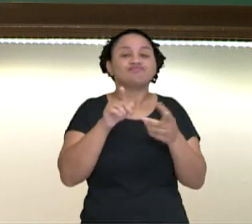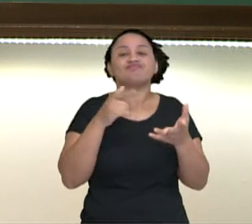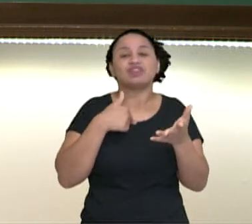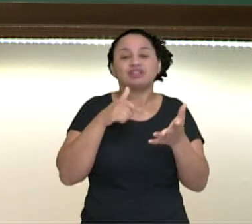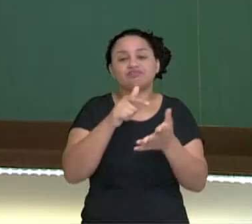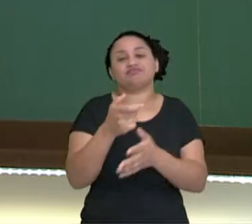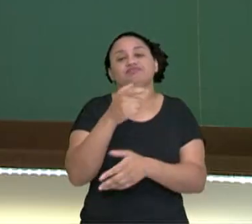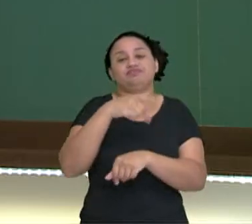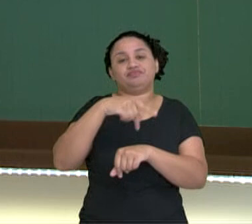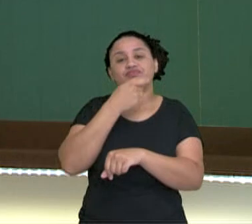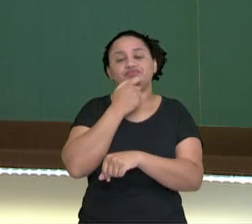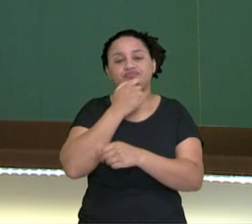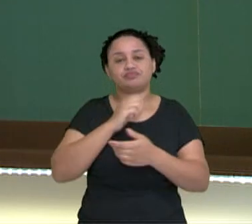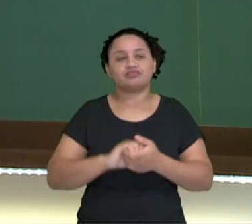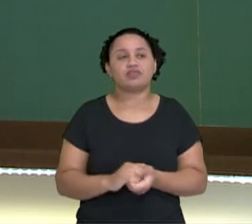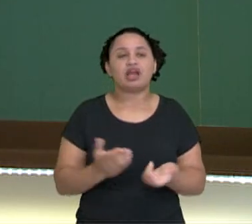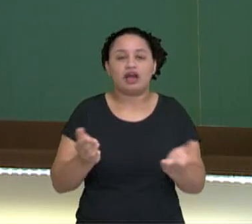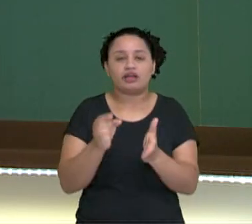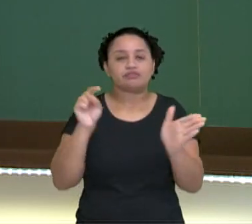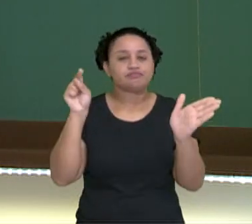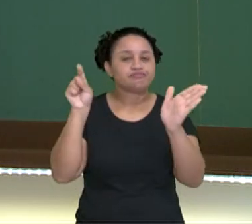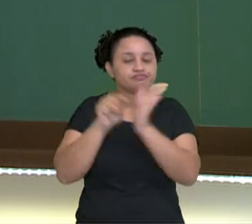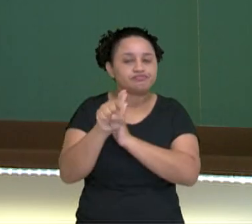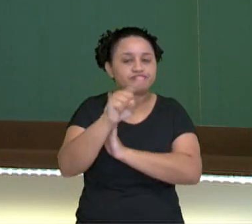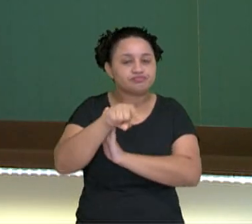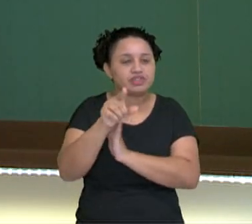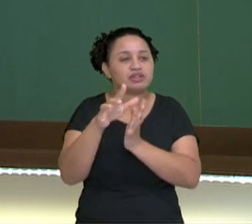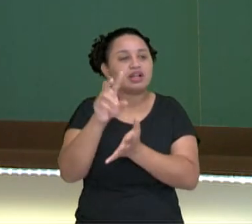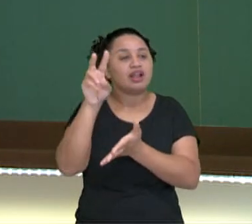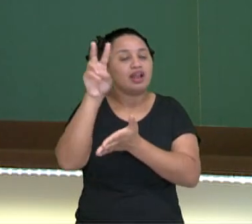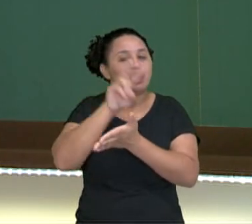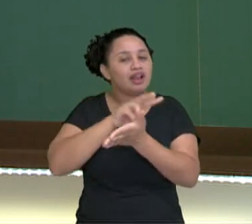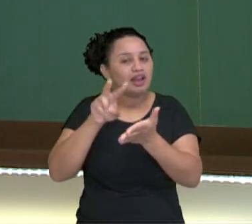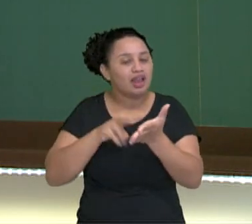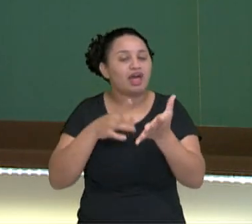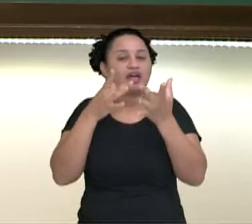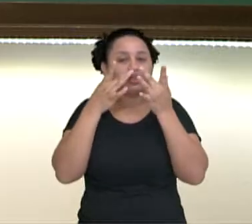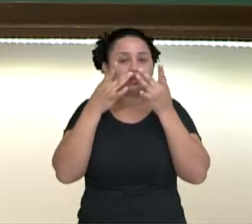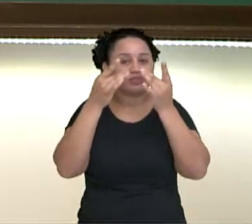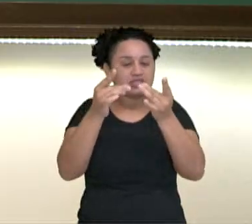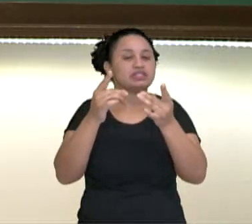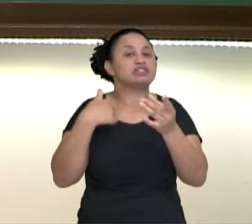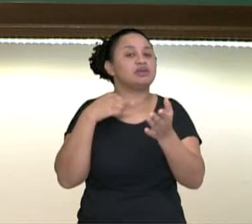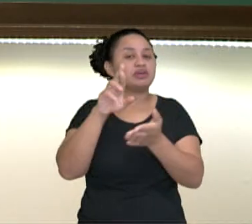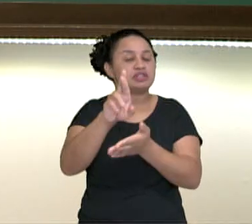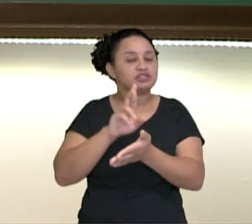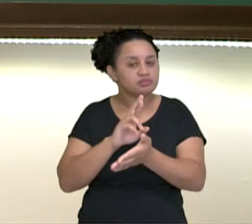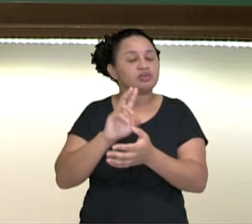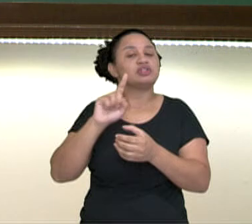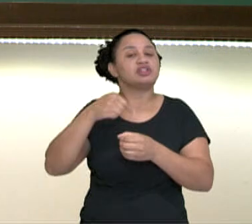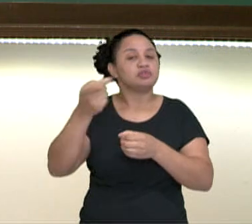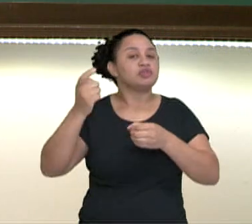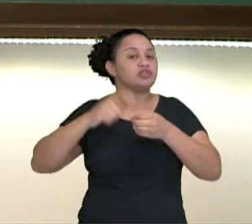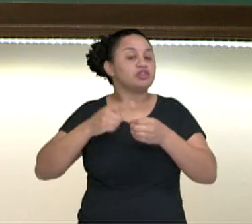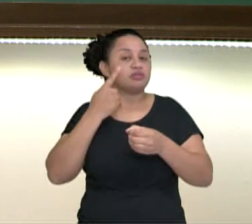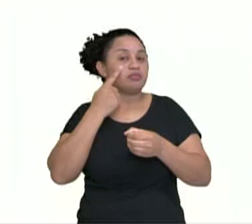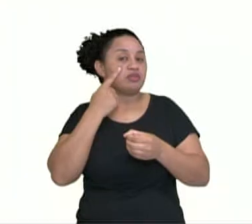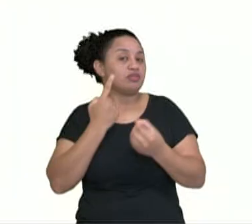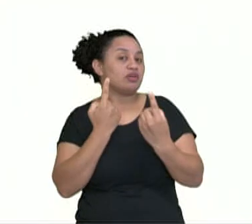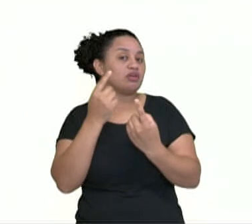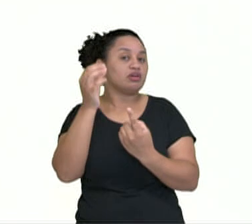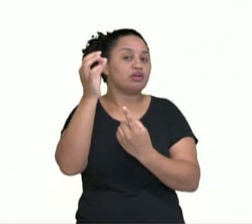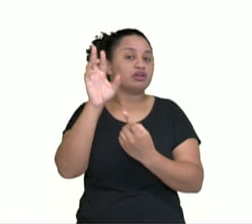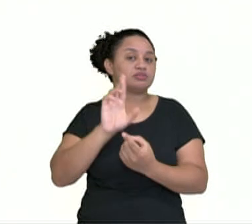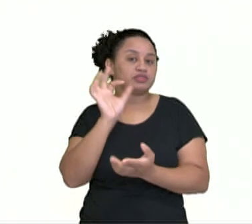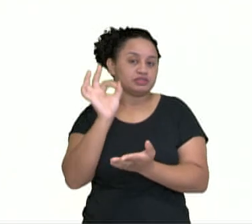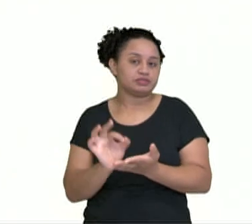aqui o nosso quiz. Quero que vocês leiam com atenção ele e a gente já volta para ver qual é a resposta correta.